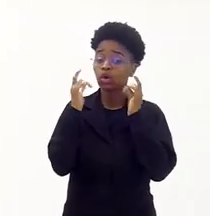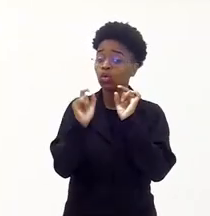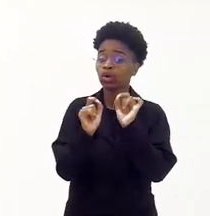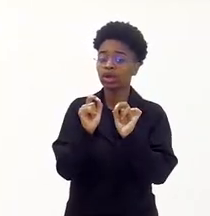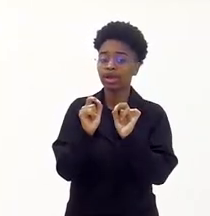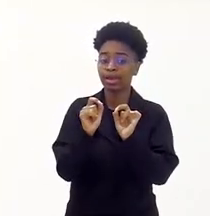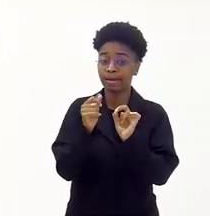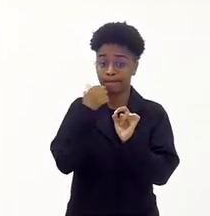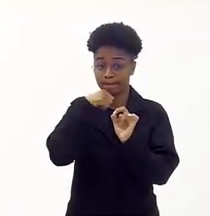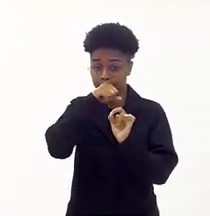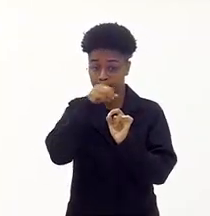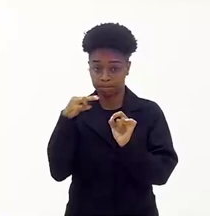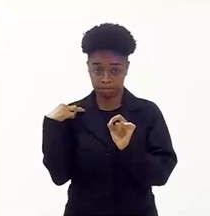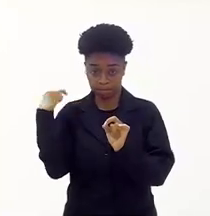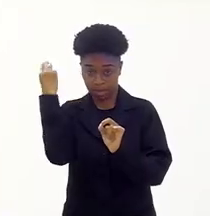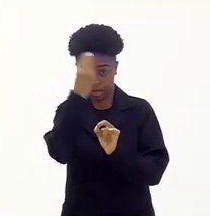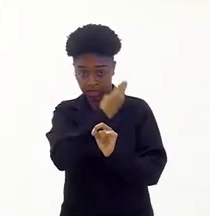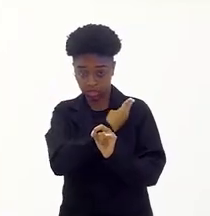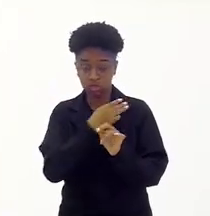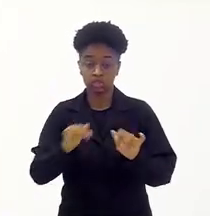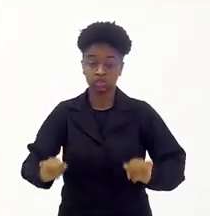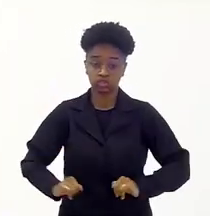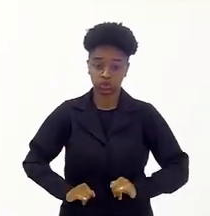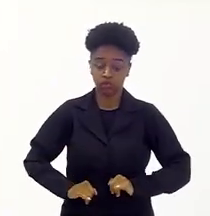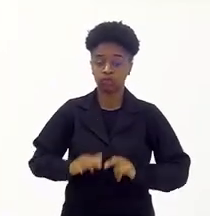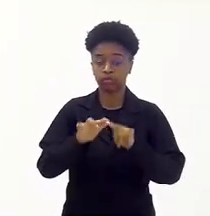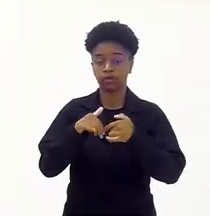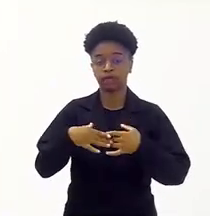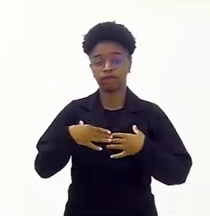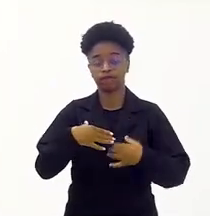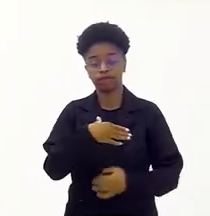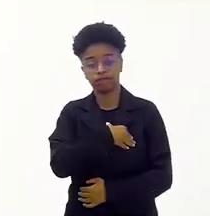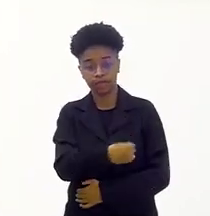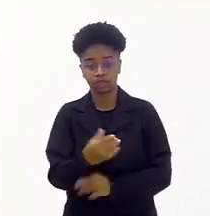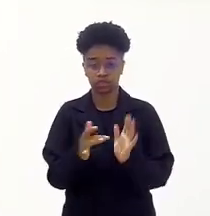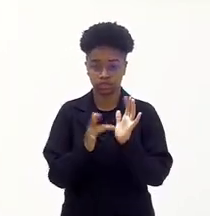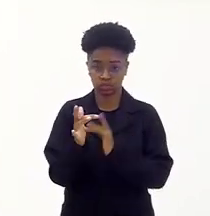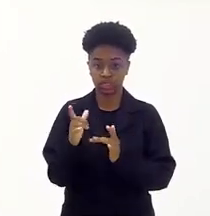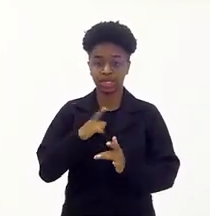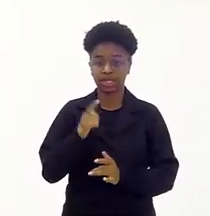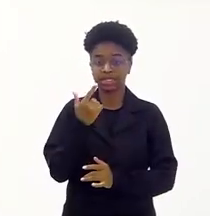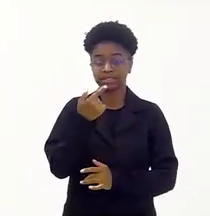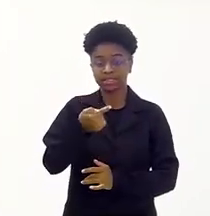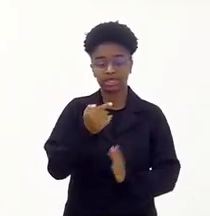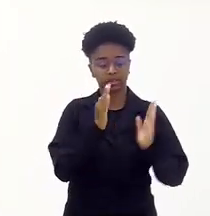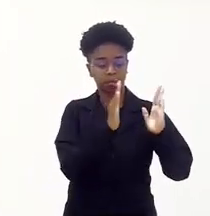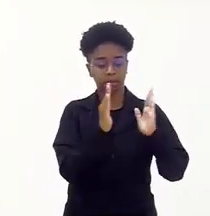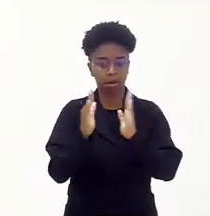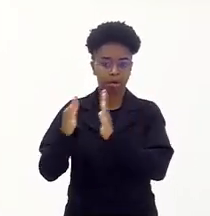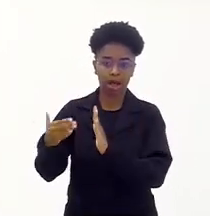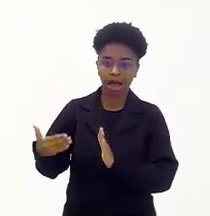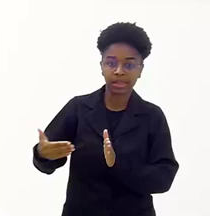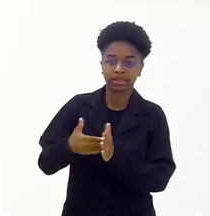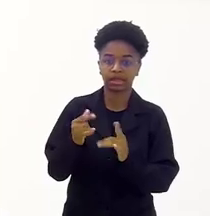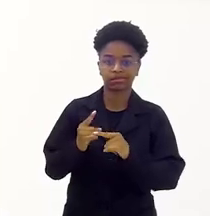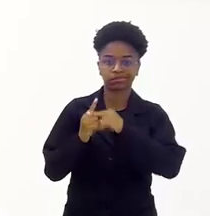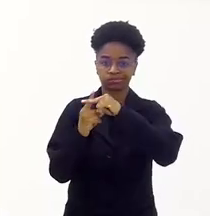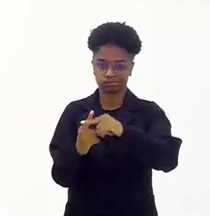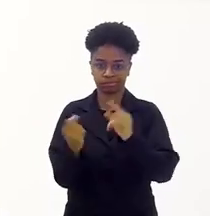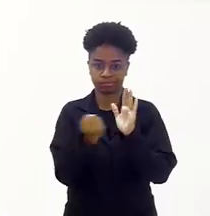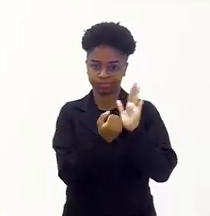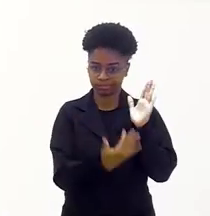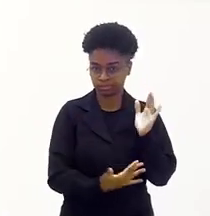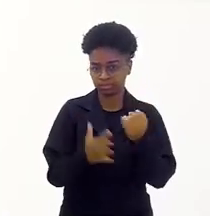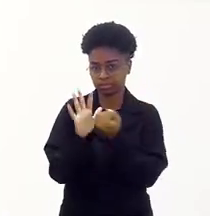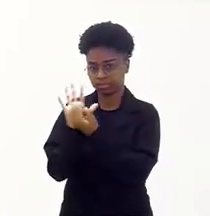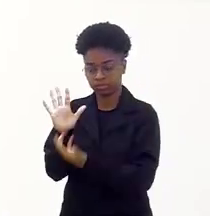Dores de Maria? A Mãe Maria sofre pelo Filho Jesus. São sete momentos até a crucificação do Jesus. E